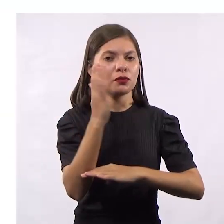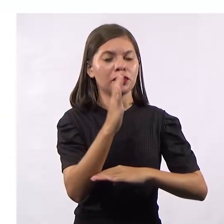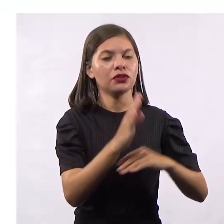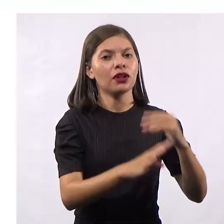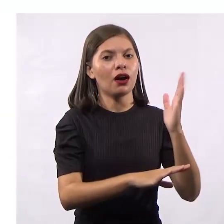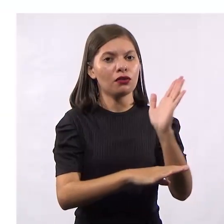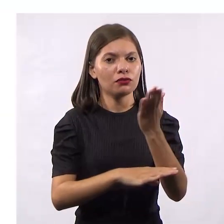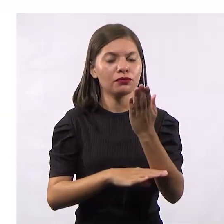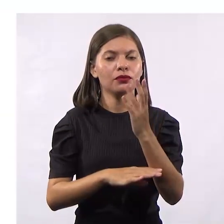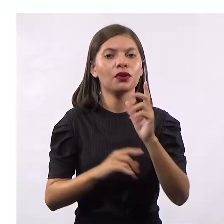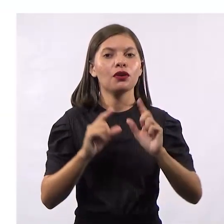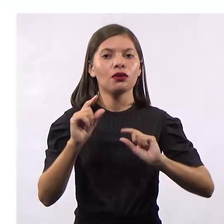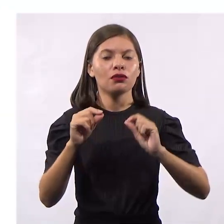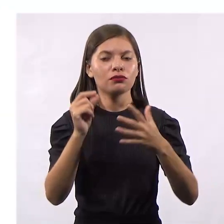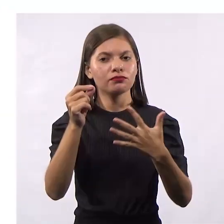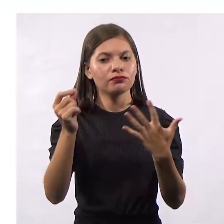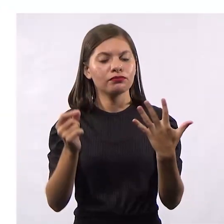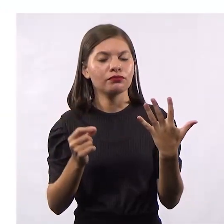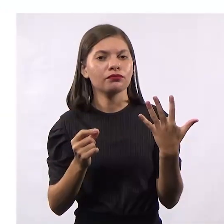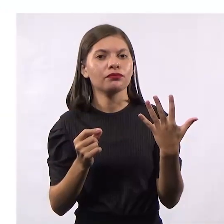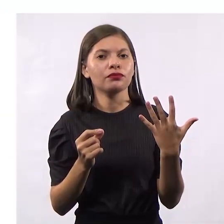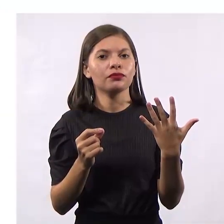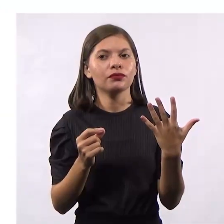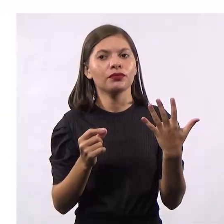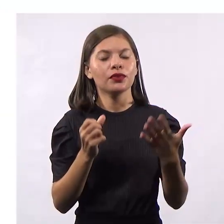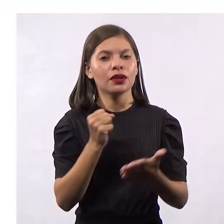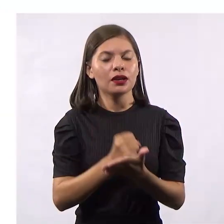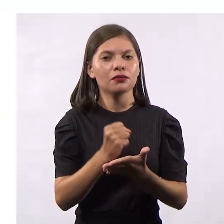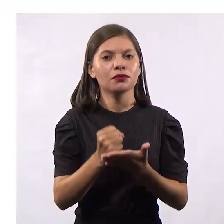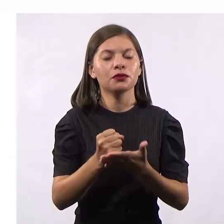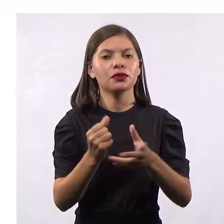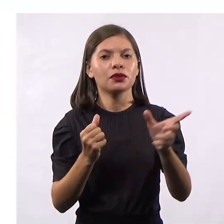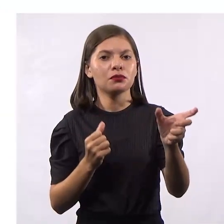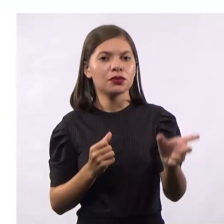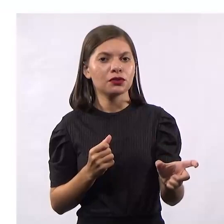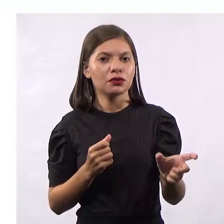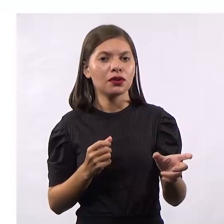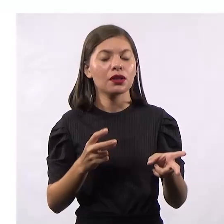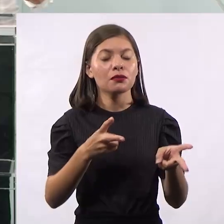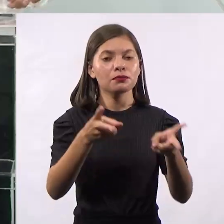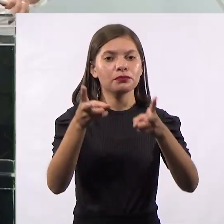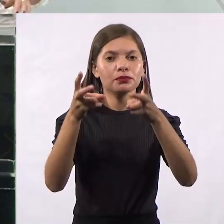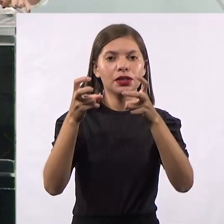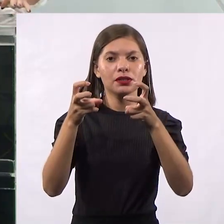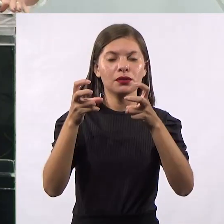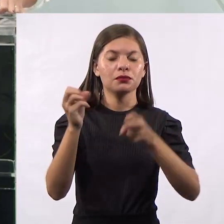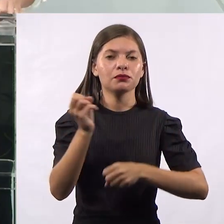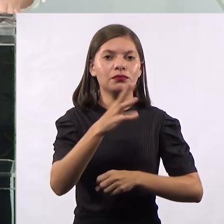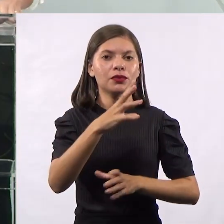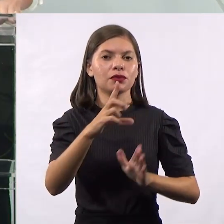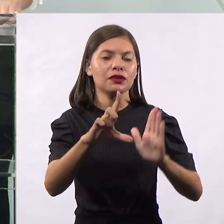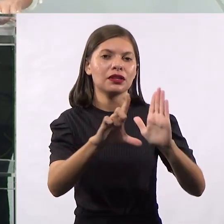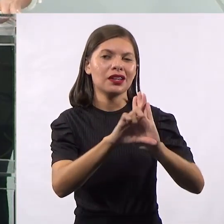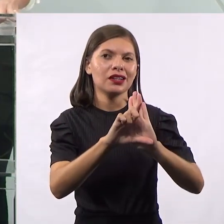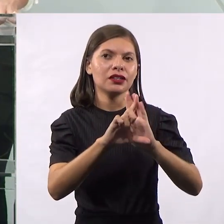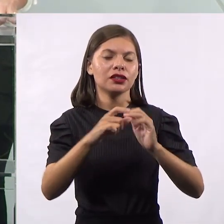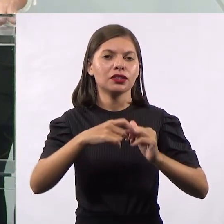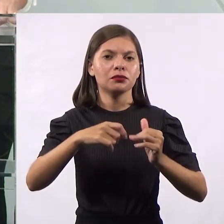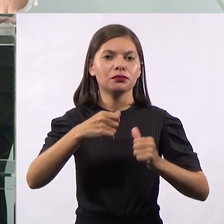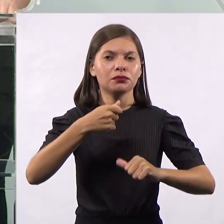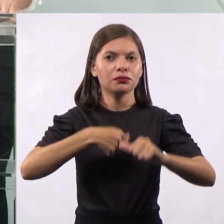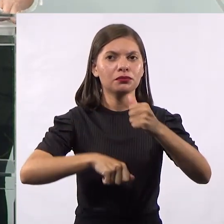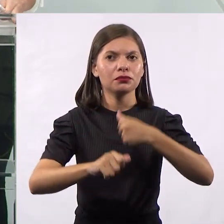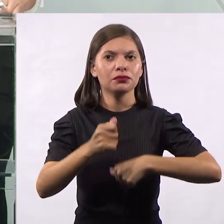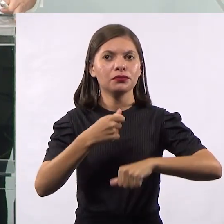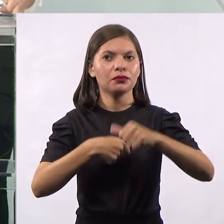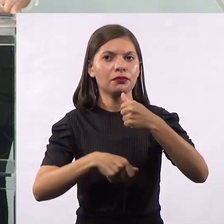por circunstâncias alheias ao contratado. Então, gente, percebam que a nova Lei de Licitações e